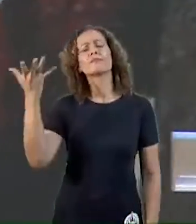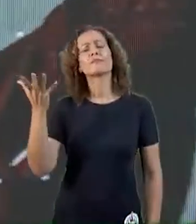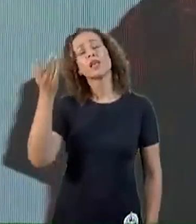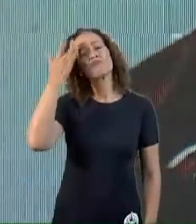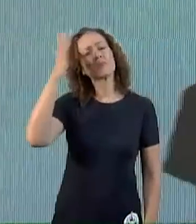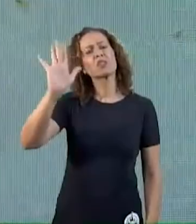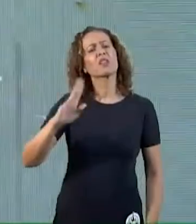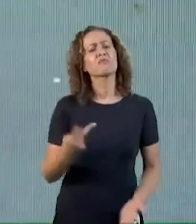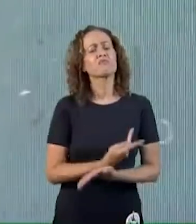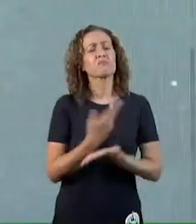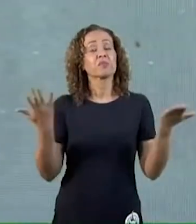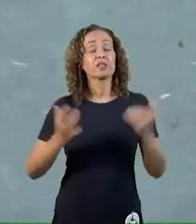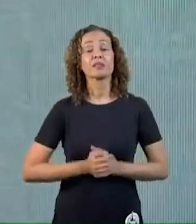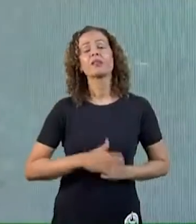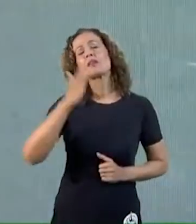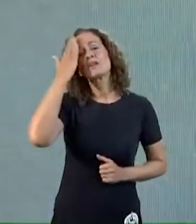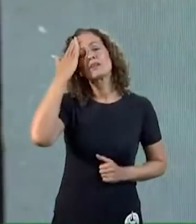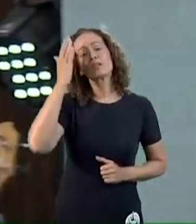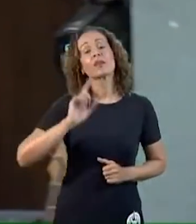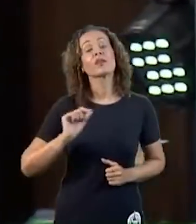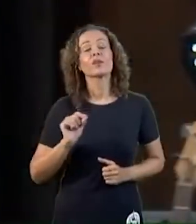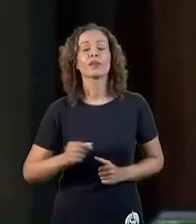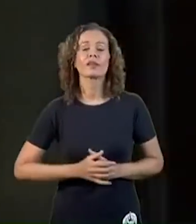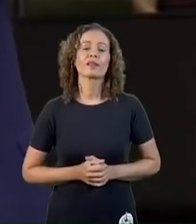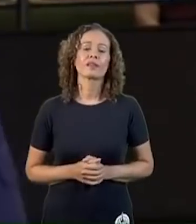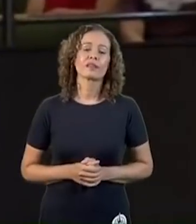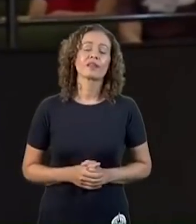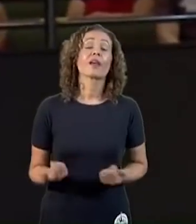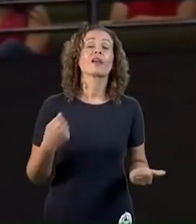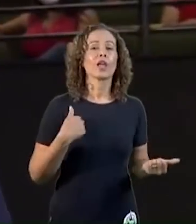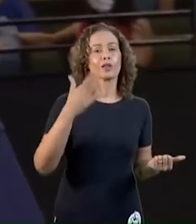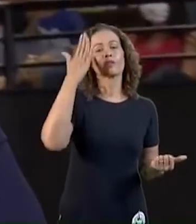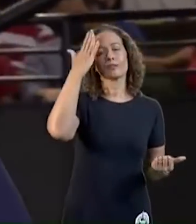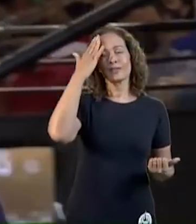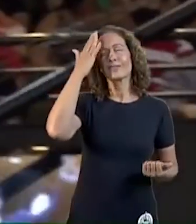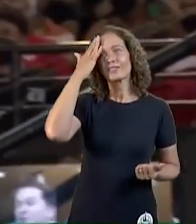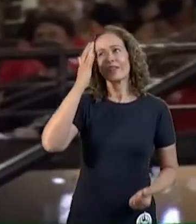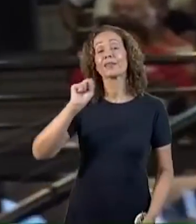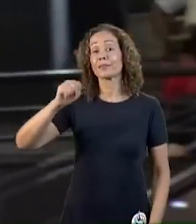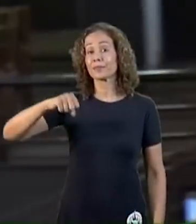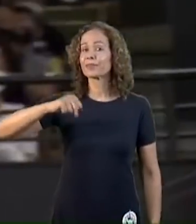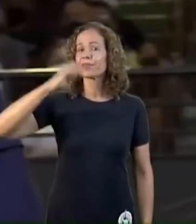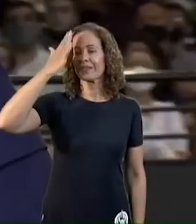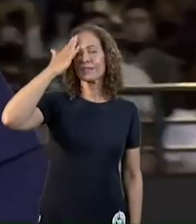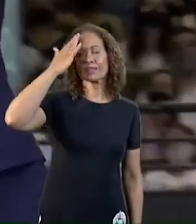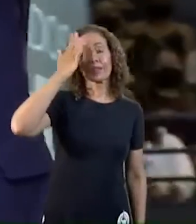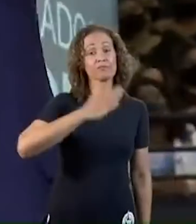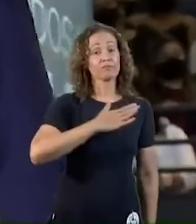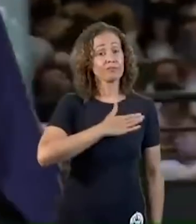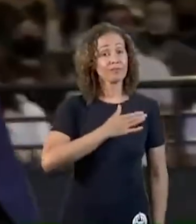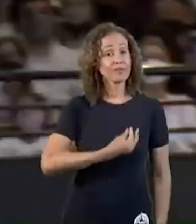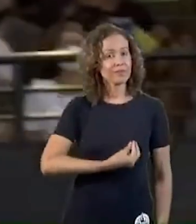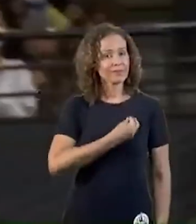que, que vai acontecer. Eu só sei o seguinte. Mas eu bem sei, eu sei que a